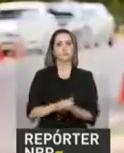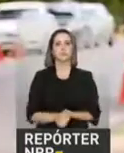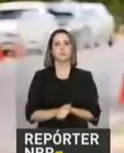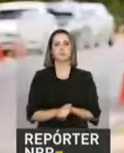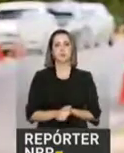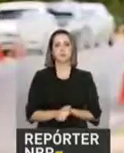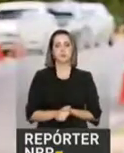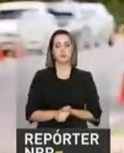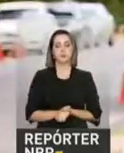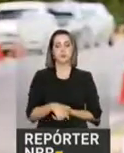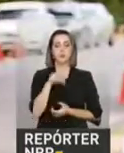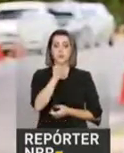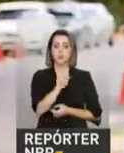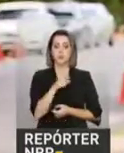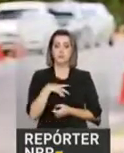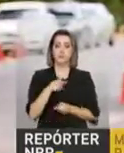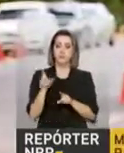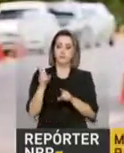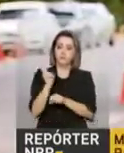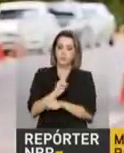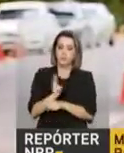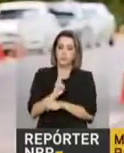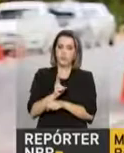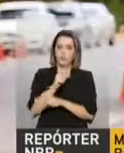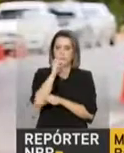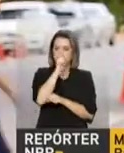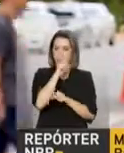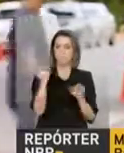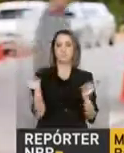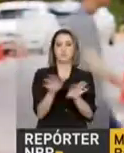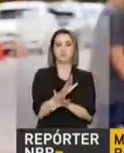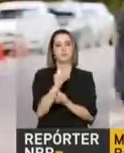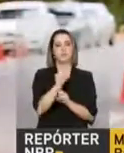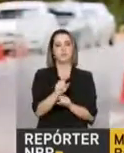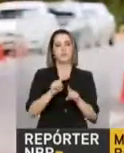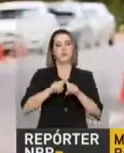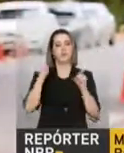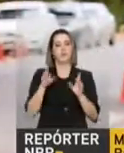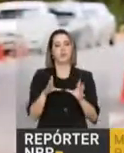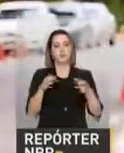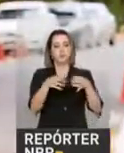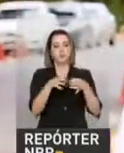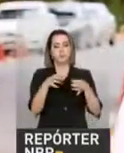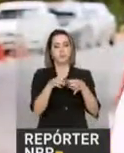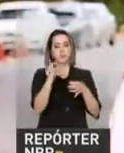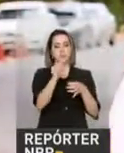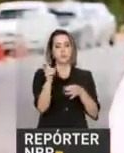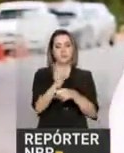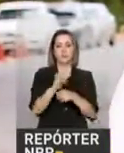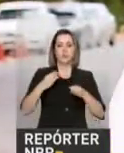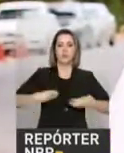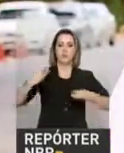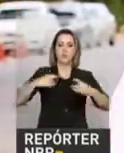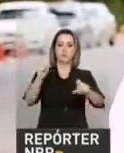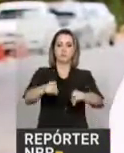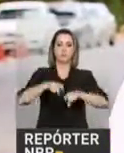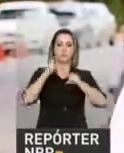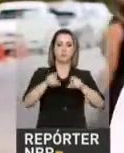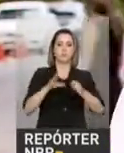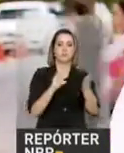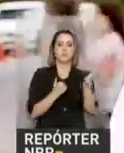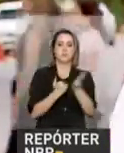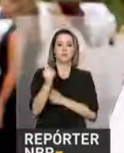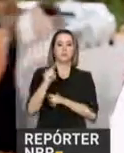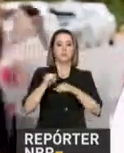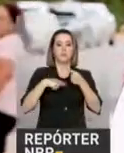As auditorias nos 21 frigoríficos foram encerradas, mas a força-tarefa do Ministério da Agricultura vai